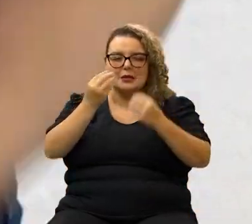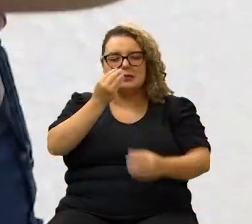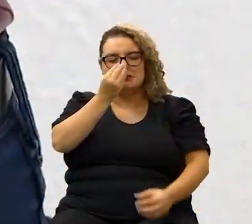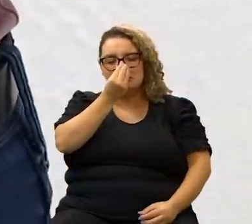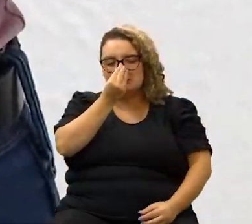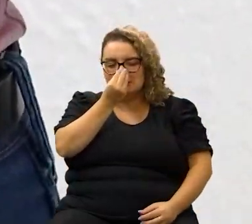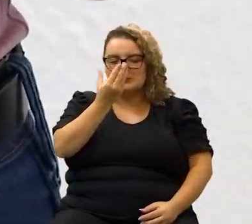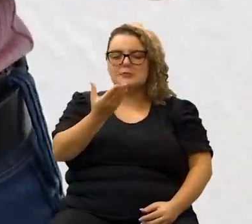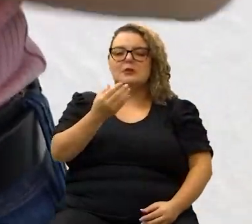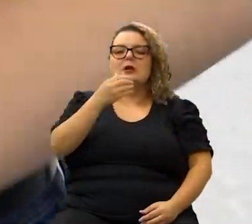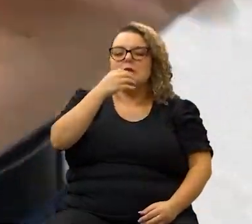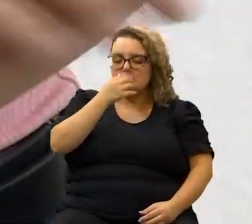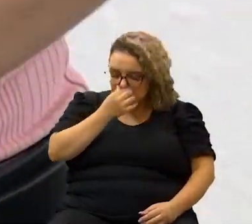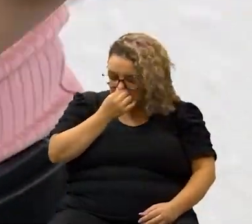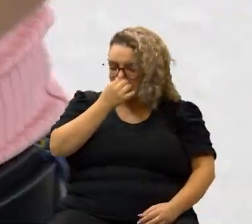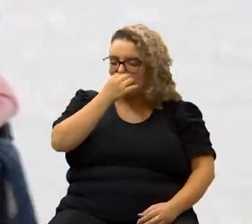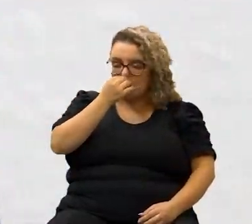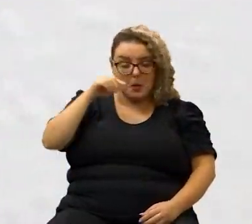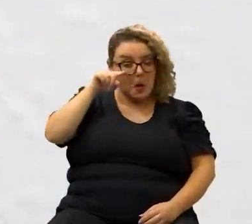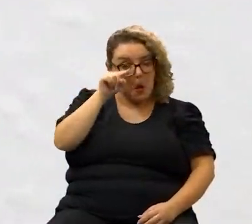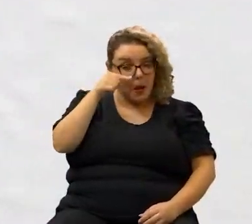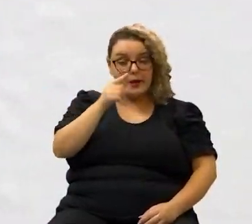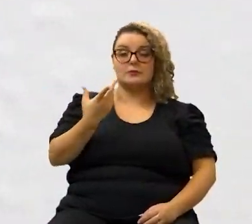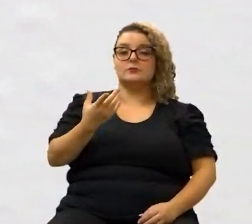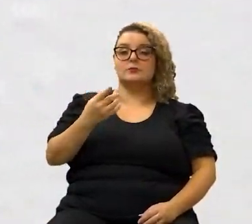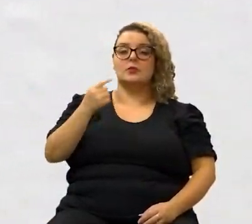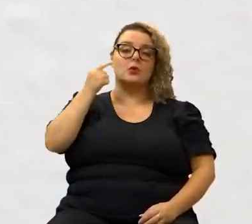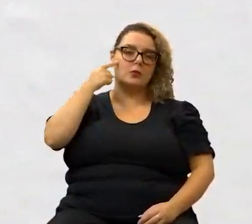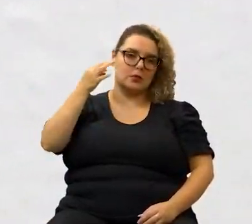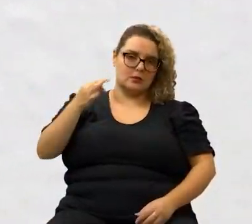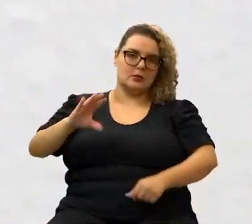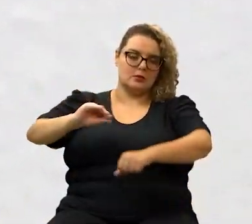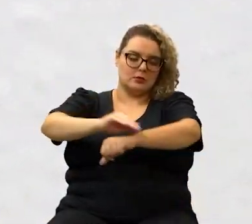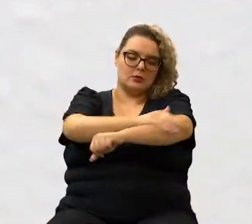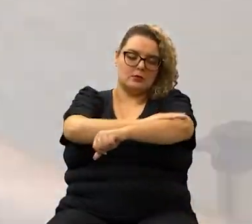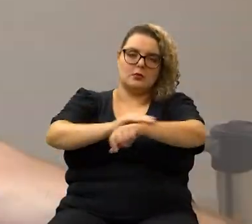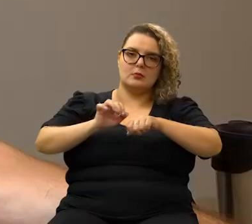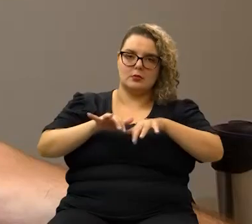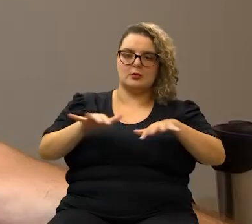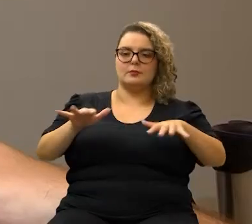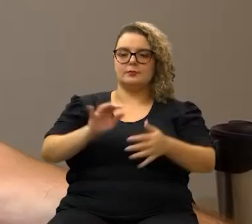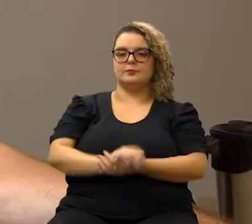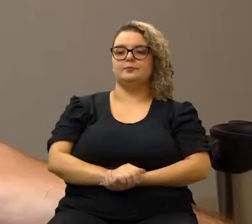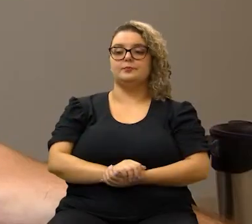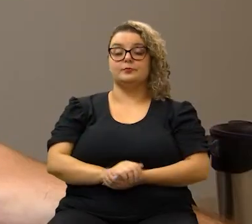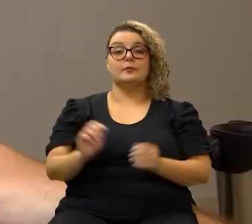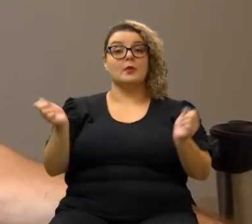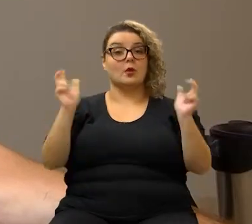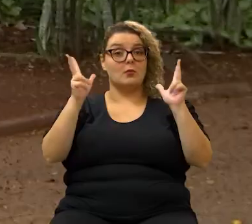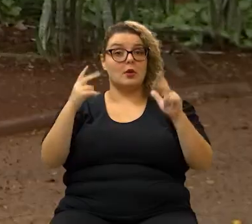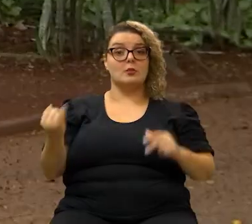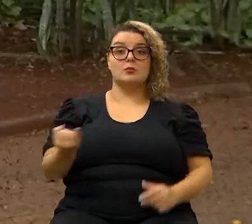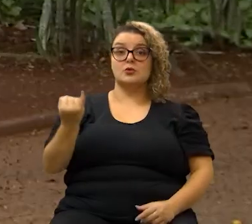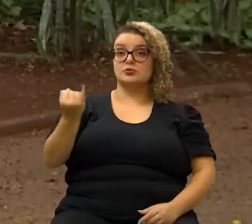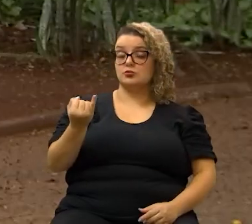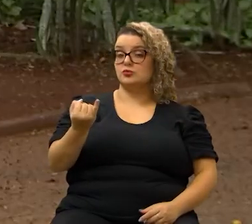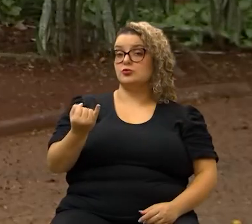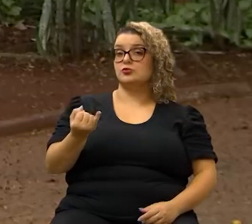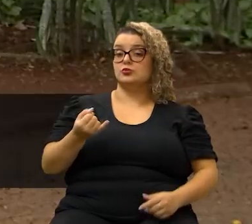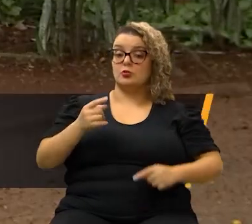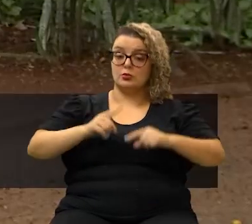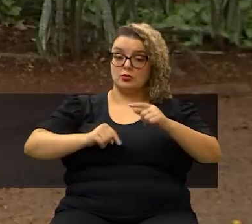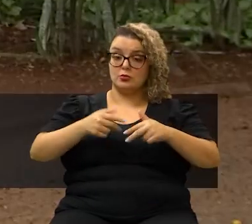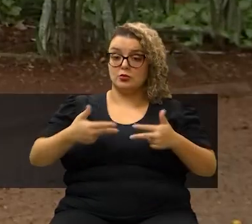tem rinite que ficam né espirrando Costa o ideal é a gente usar o creme porque o cheiro difunde um pouquinho mais um alerta